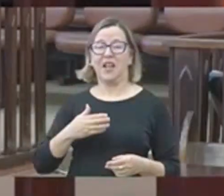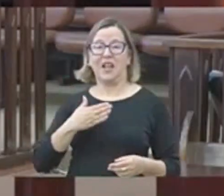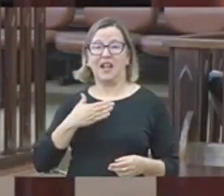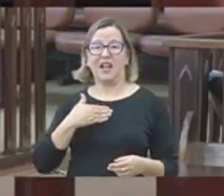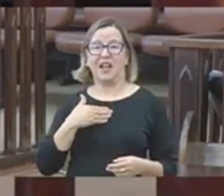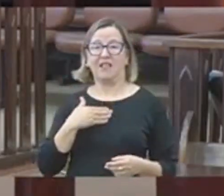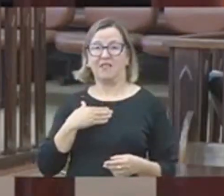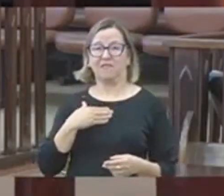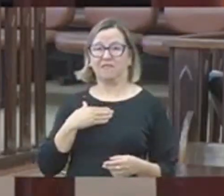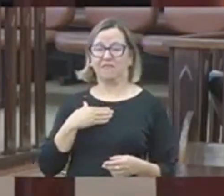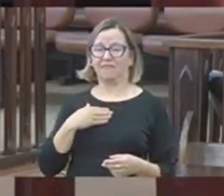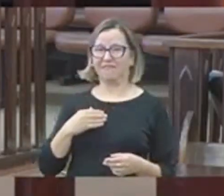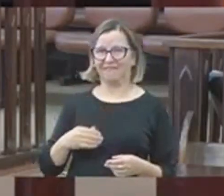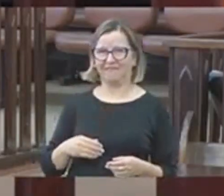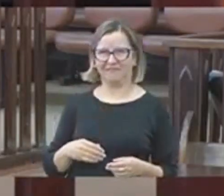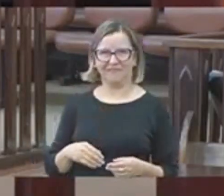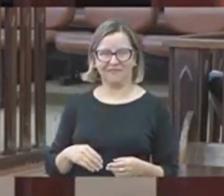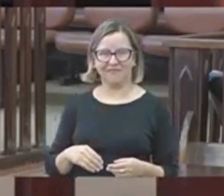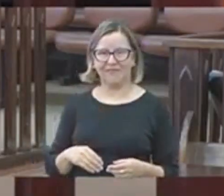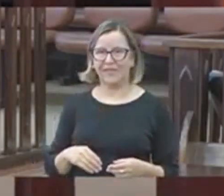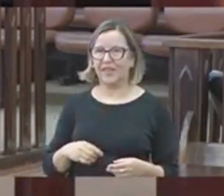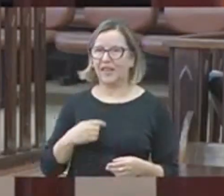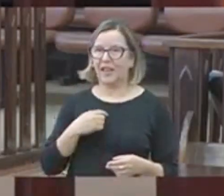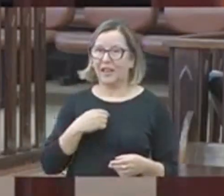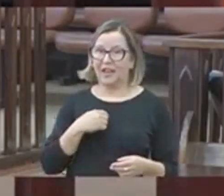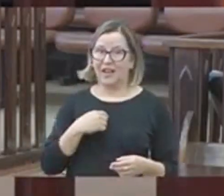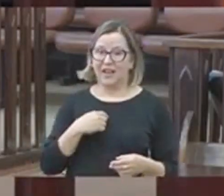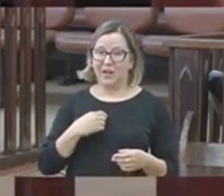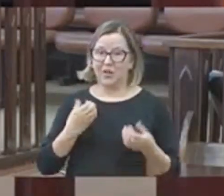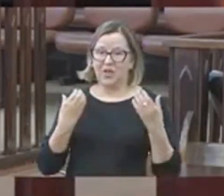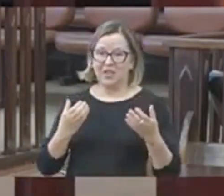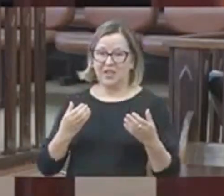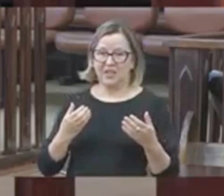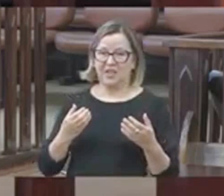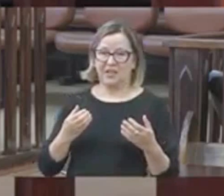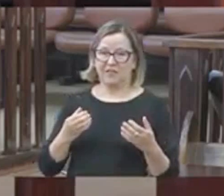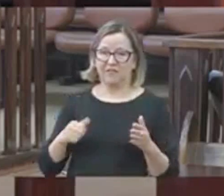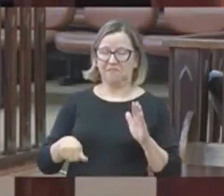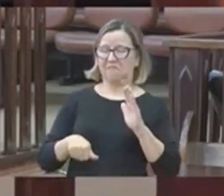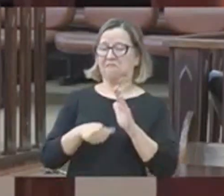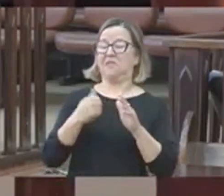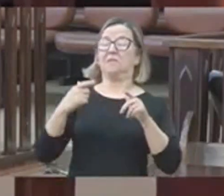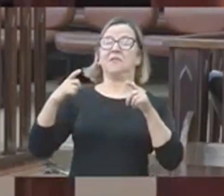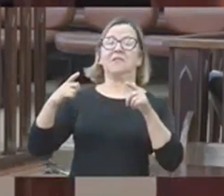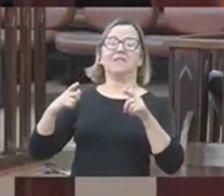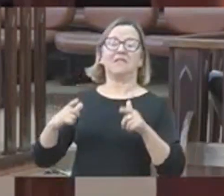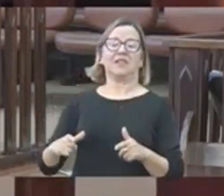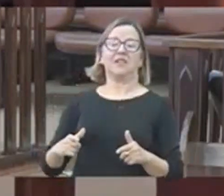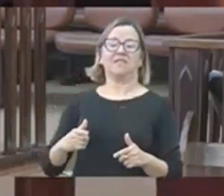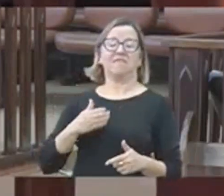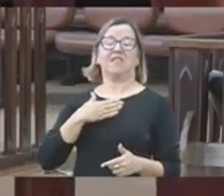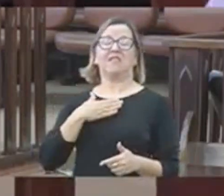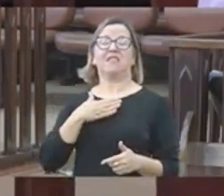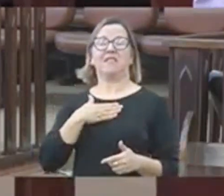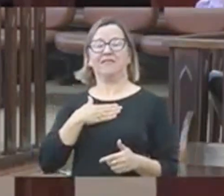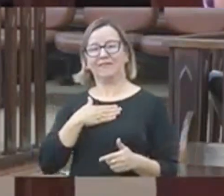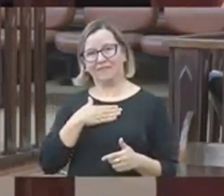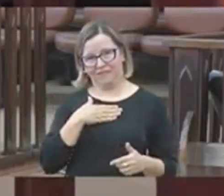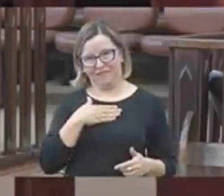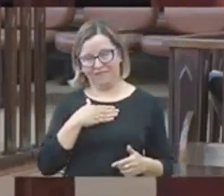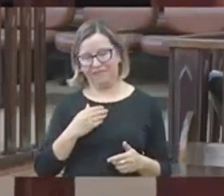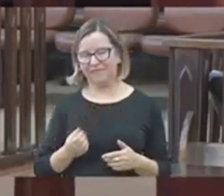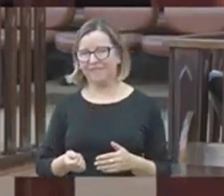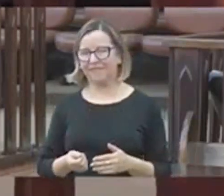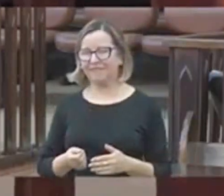os privilégios, que ele tenha a preeminência. Esta é a condição do ser humano. Como um